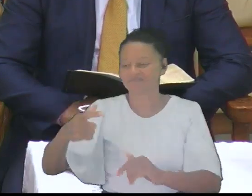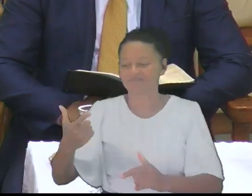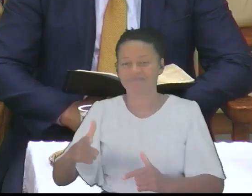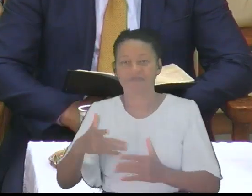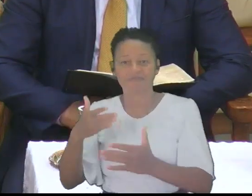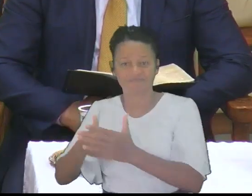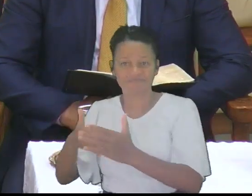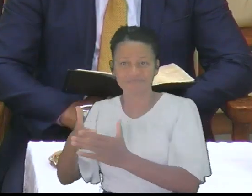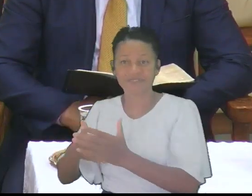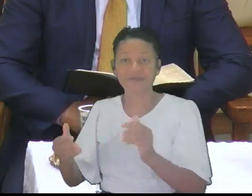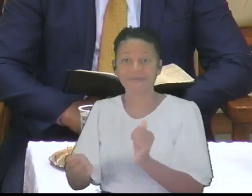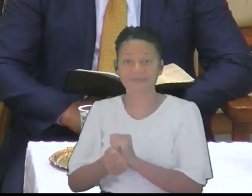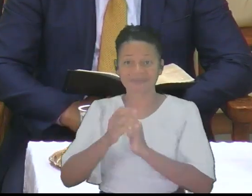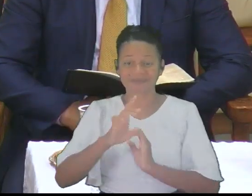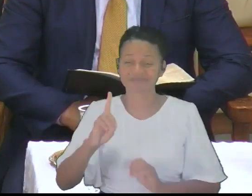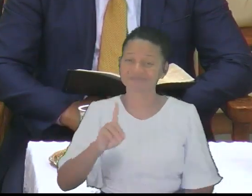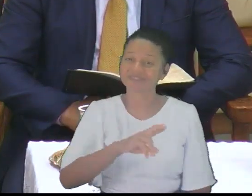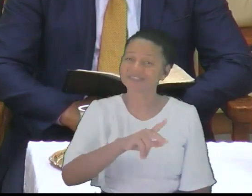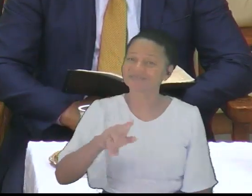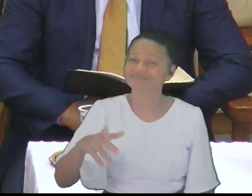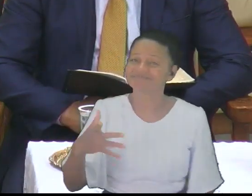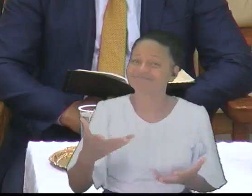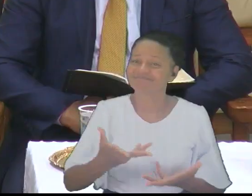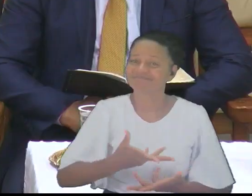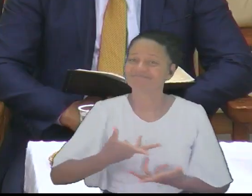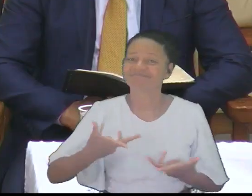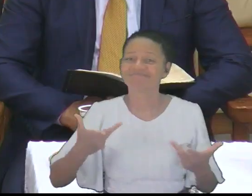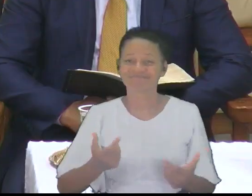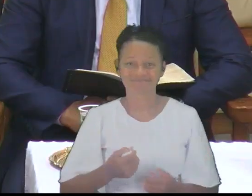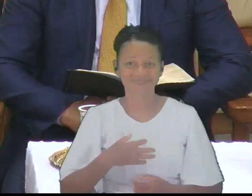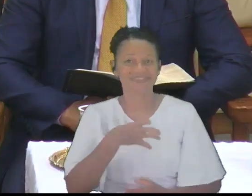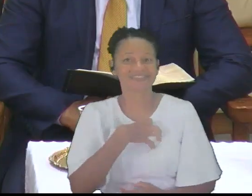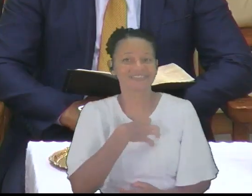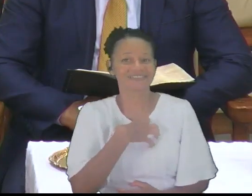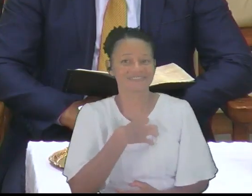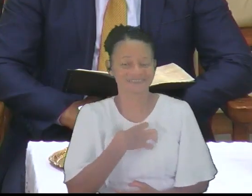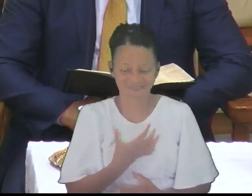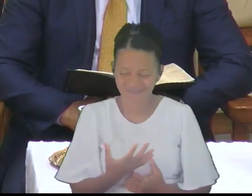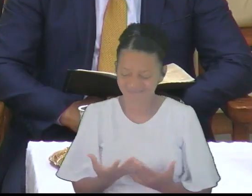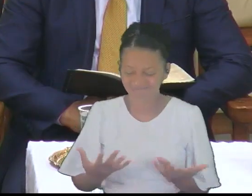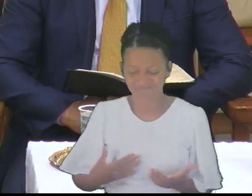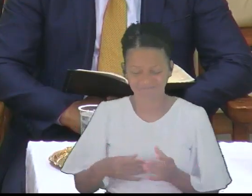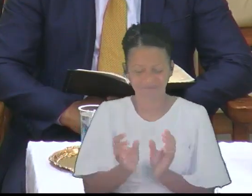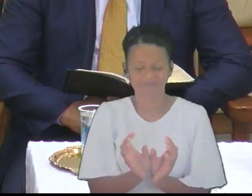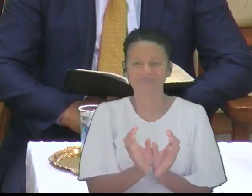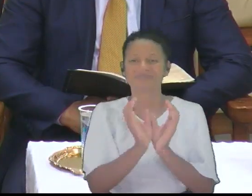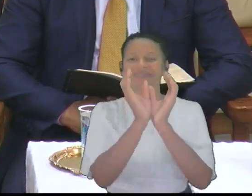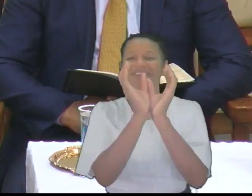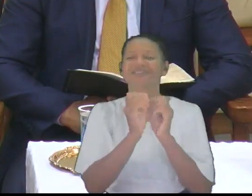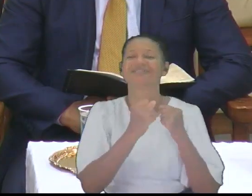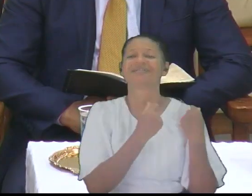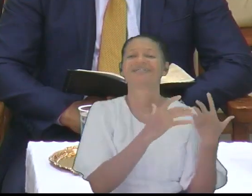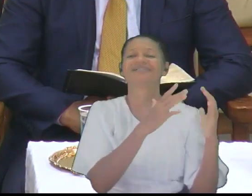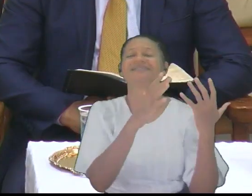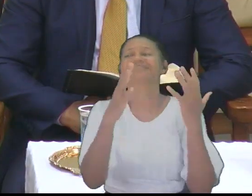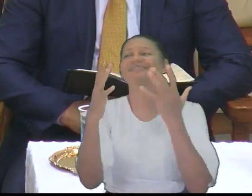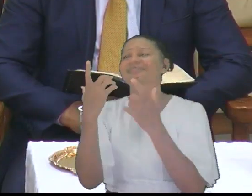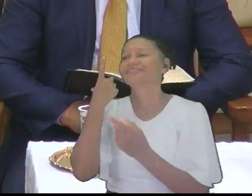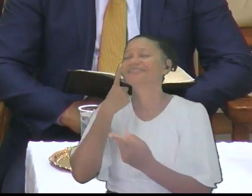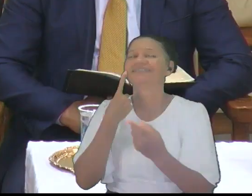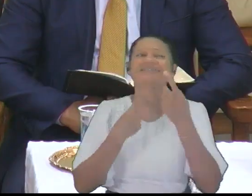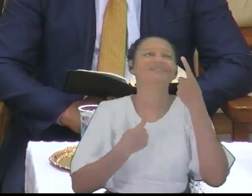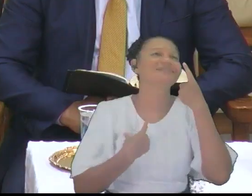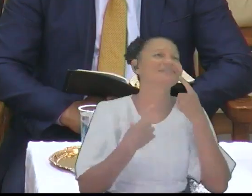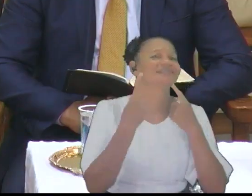barreira. Glória a Deus. Irmão, que coisa maravilhosa. A Santa Ceia é para a gente celebrar chorando.